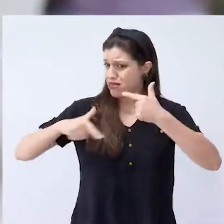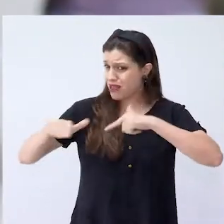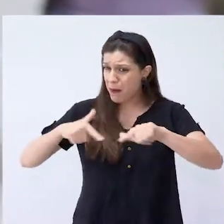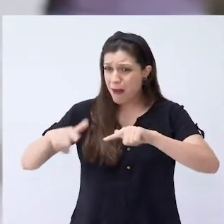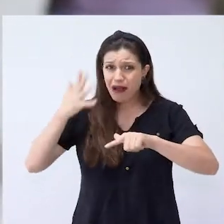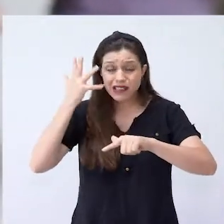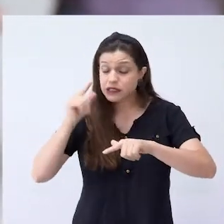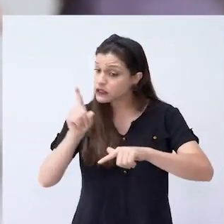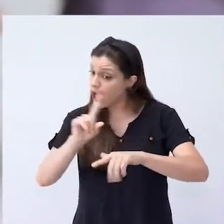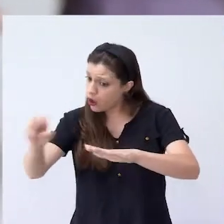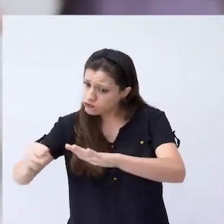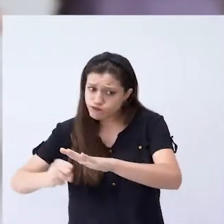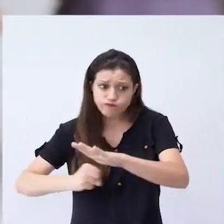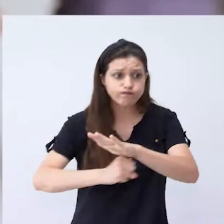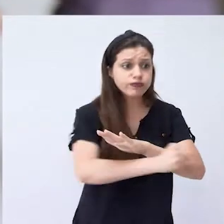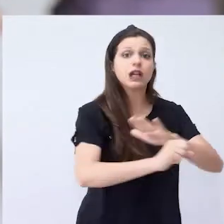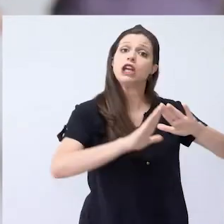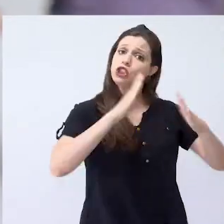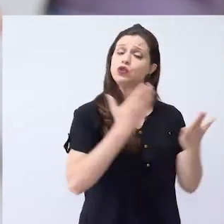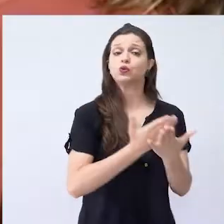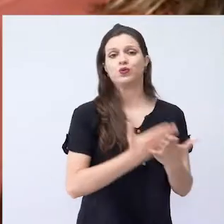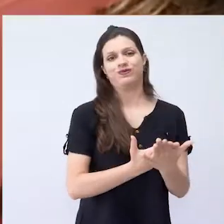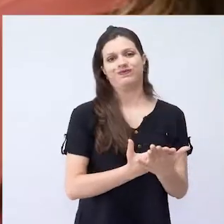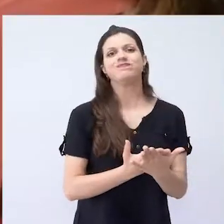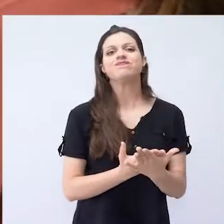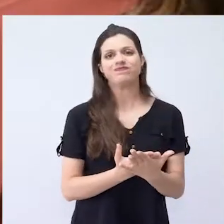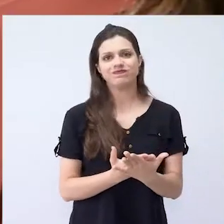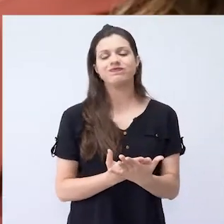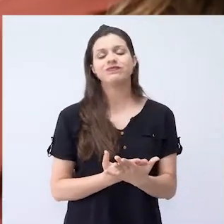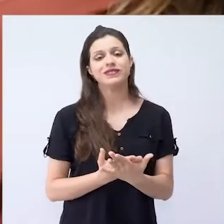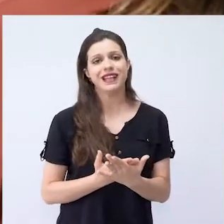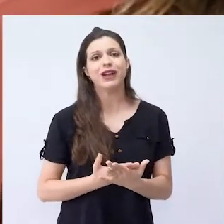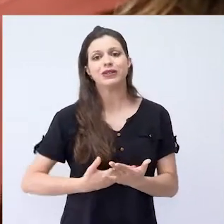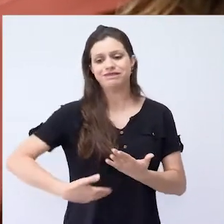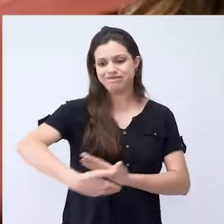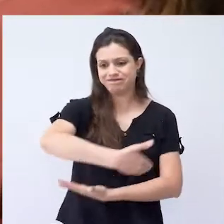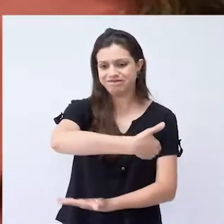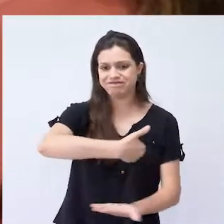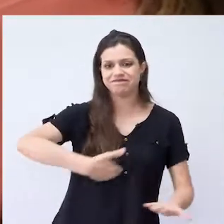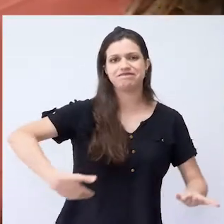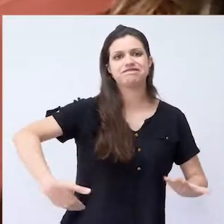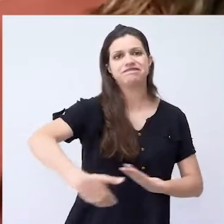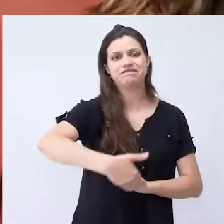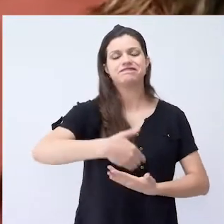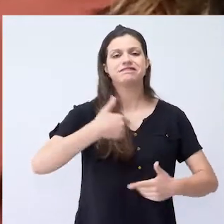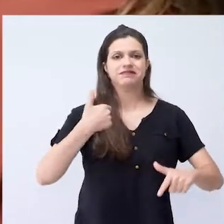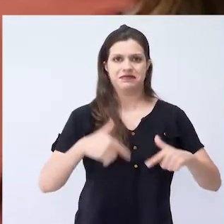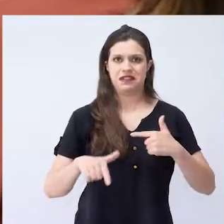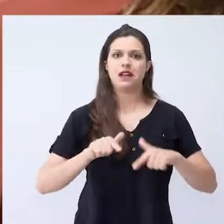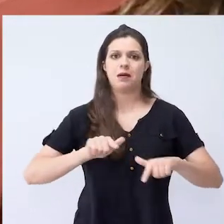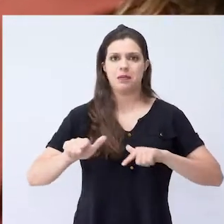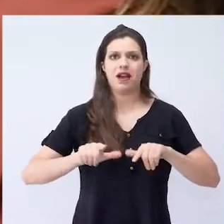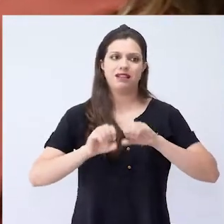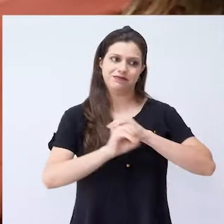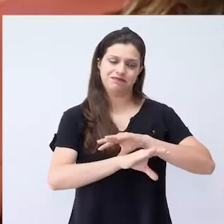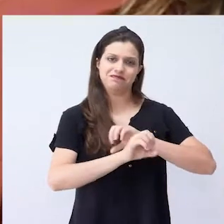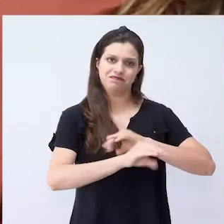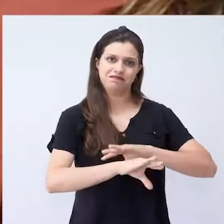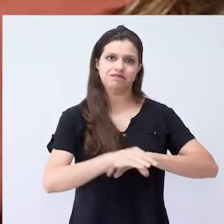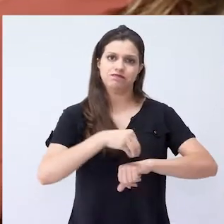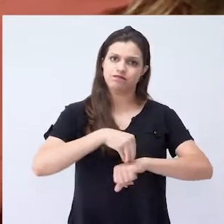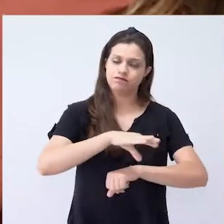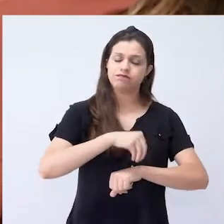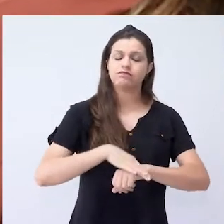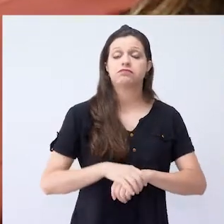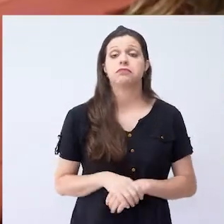essa vítima seja efetivamente retirada do trabalho infantil. Quer dizer, é um trabalho multidisciplinar ou interdisciplinar, né? O direito, a